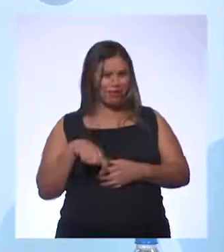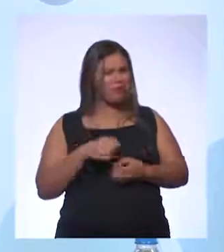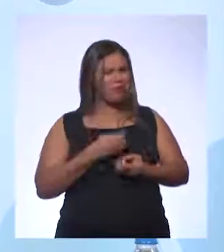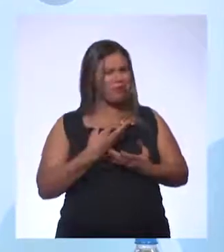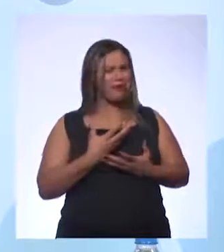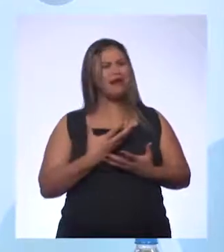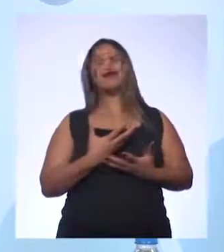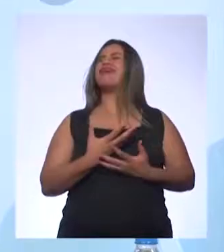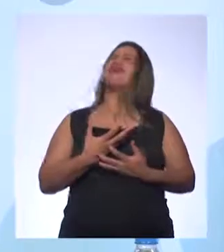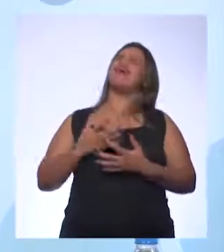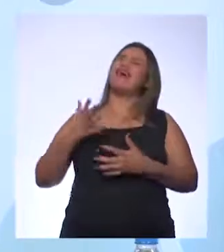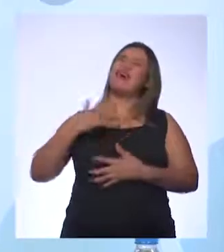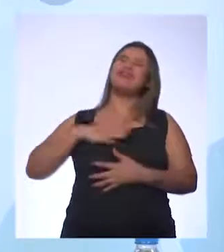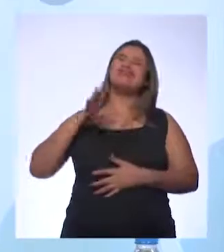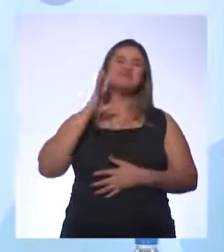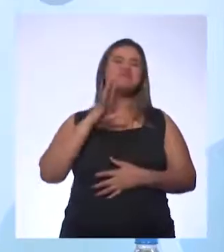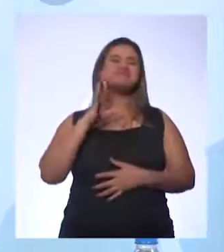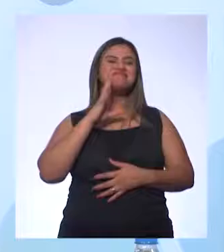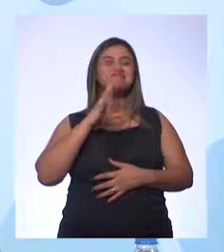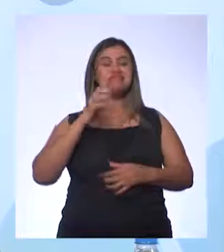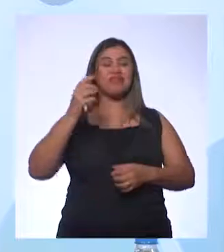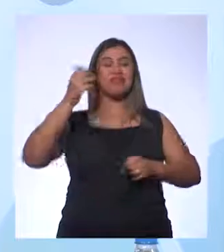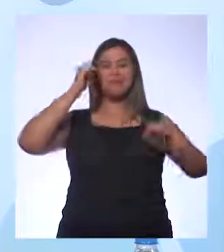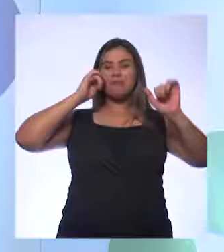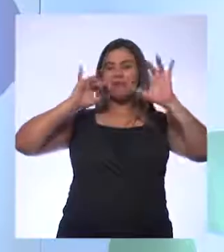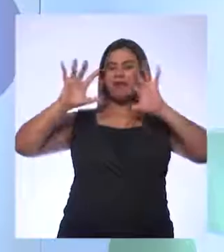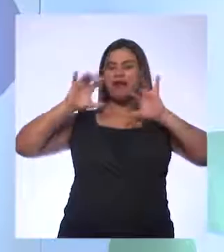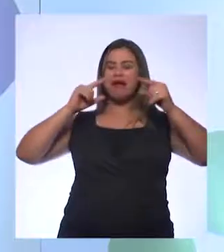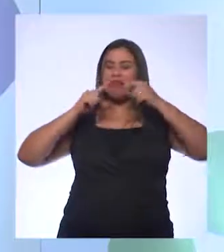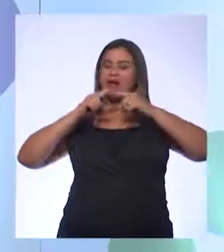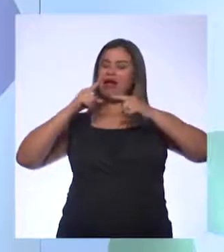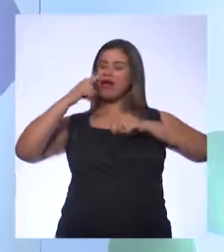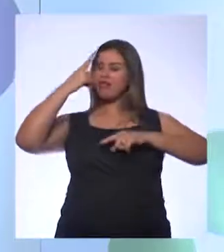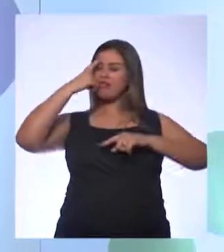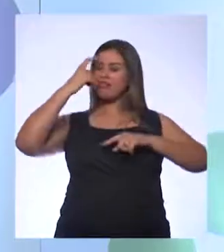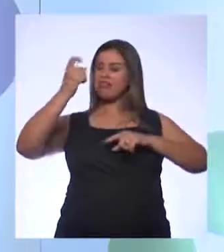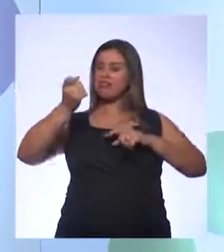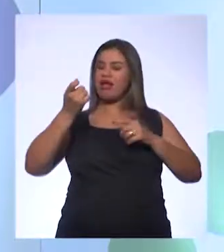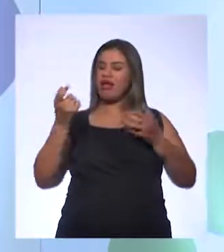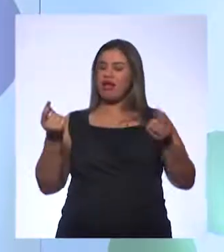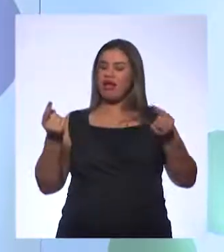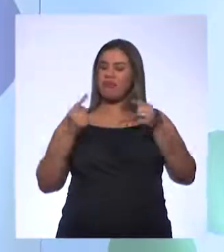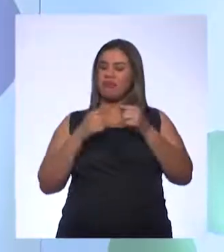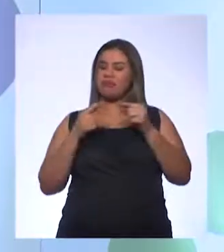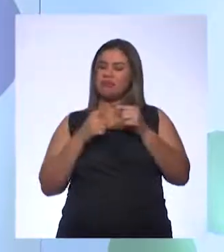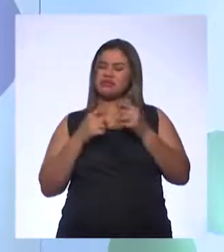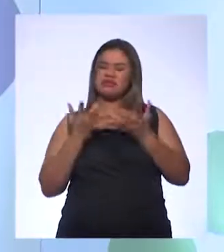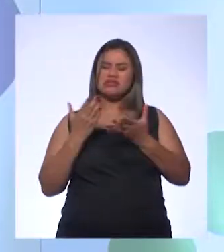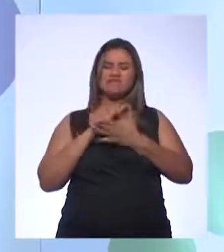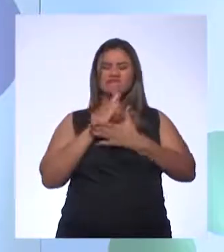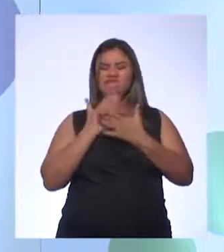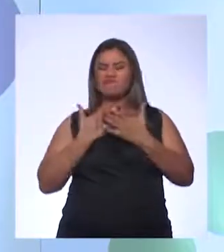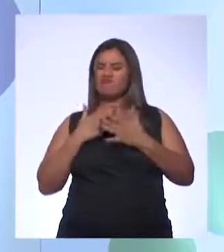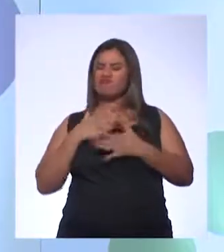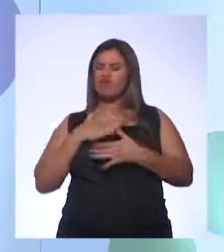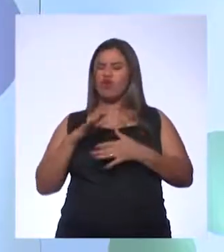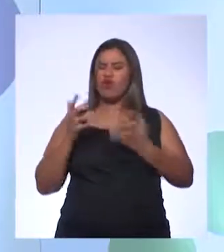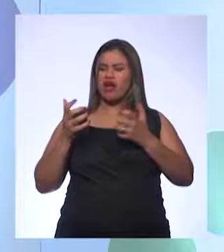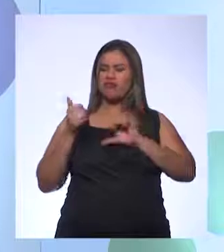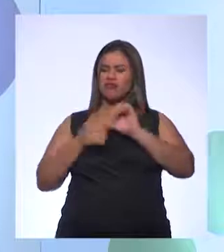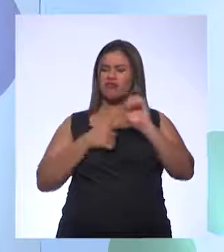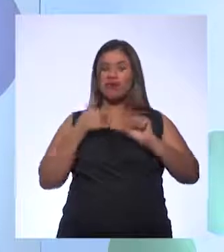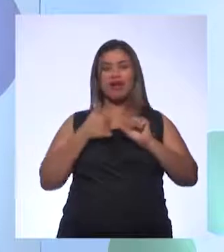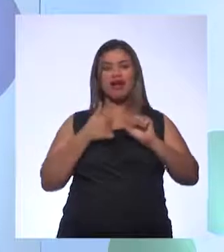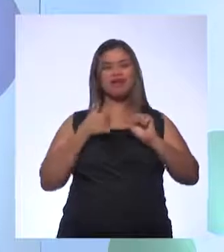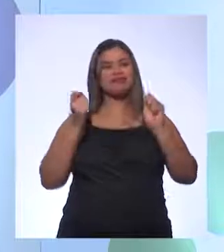amigo. Escolher, né? Pensar no que pode ser, ter uma ideia, algo que incomoda. Ou então, por exemplo, olha, isso daria